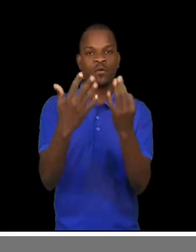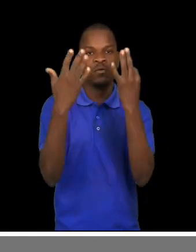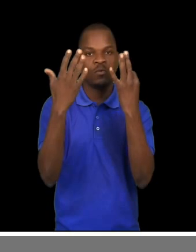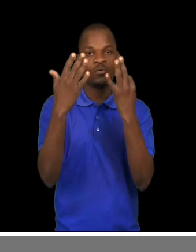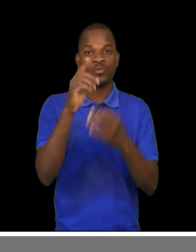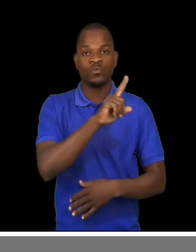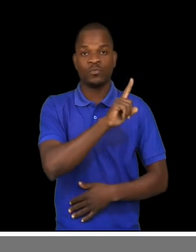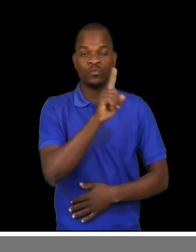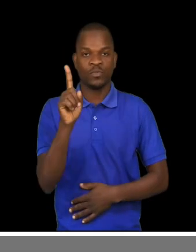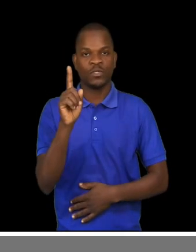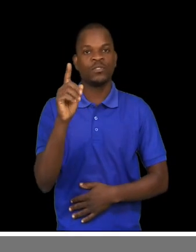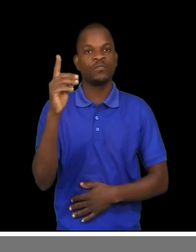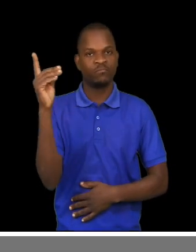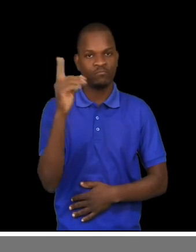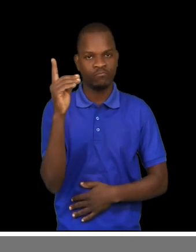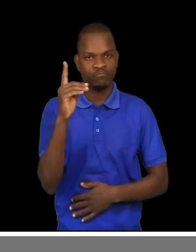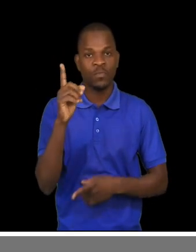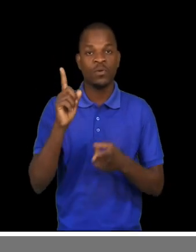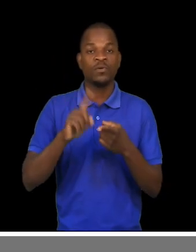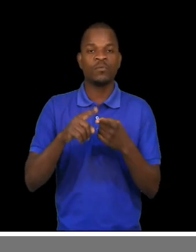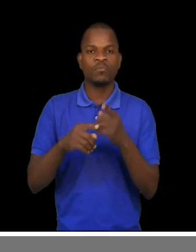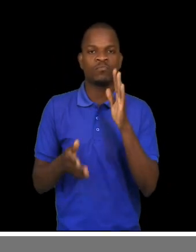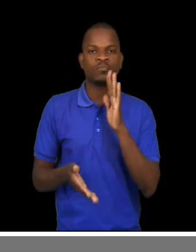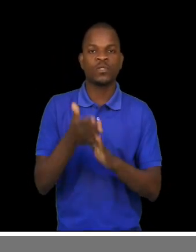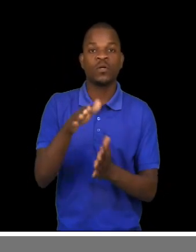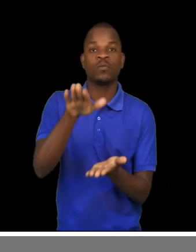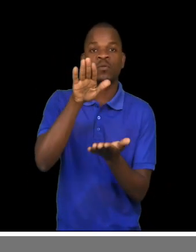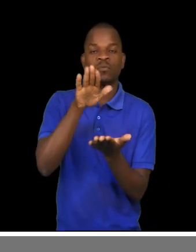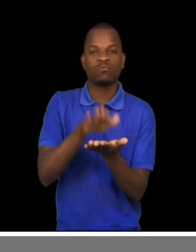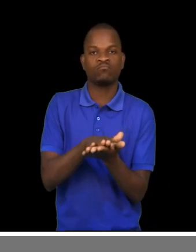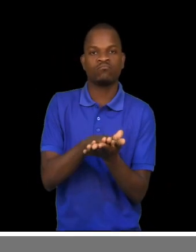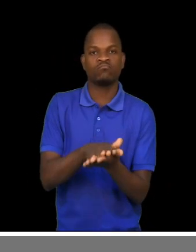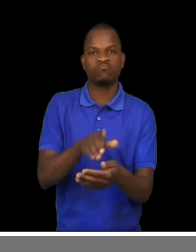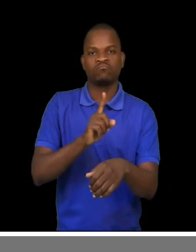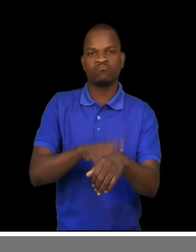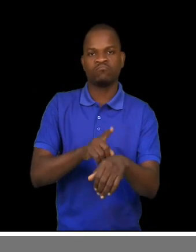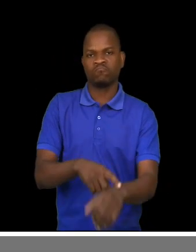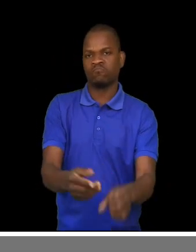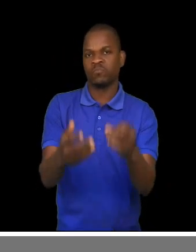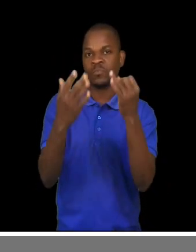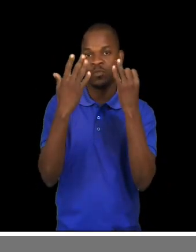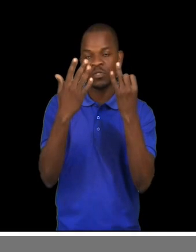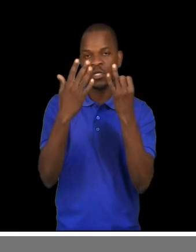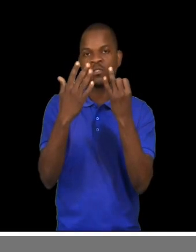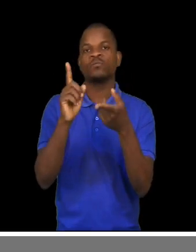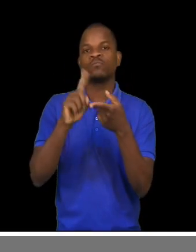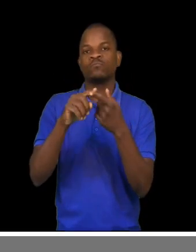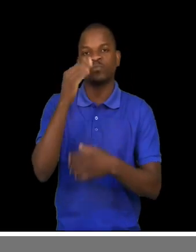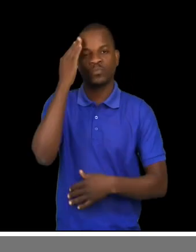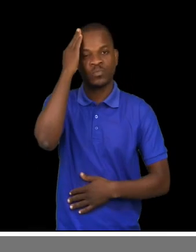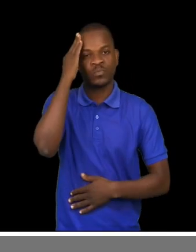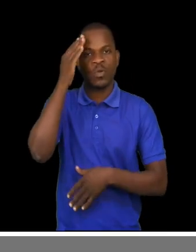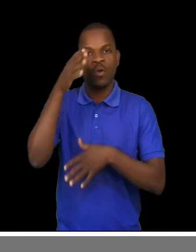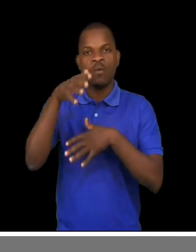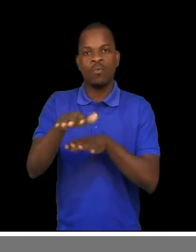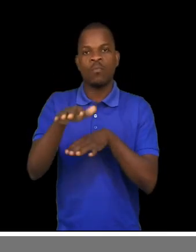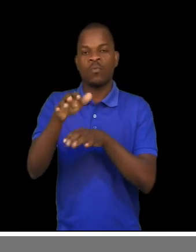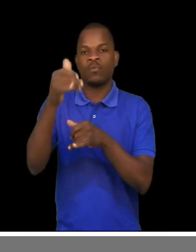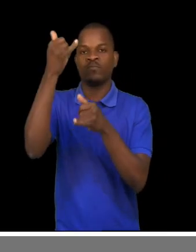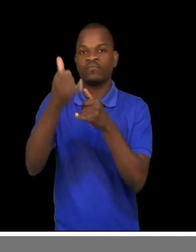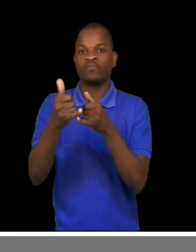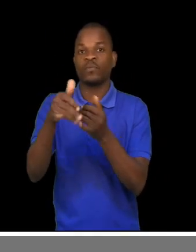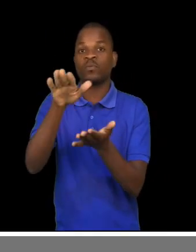no dia 8 do mês em curso. O evento terá início às 7 horas na estátua Eduardo Mulhane e